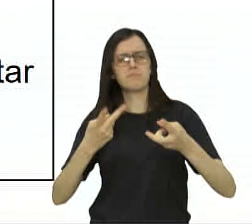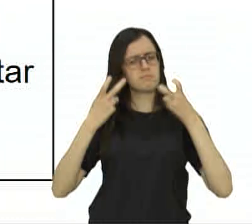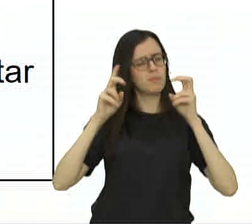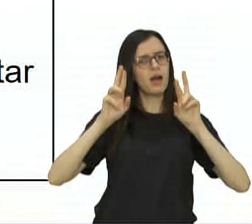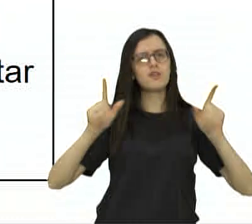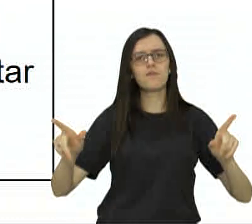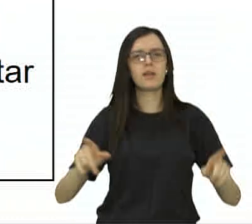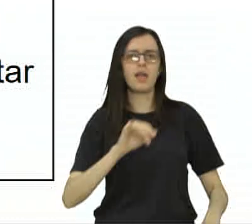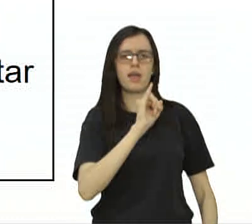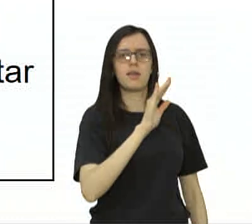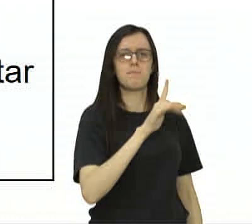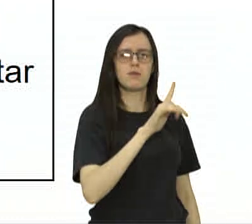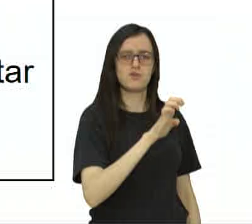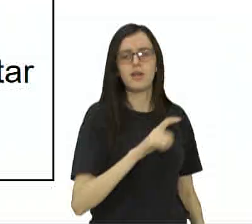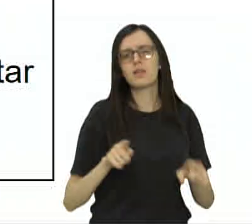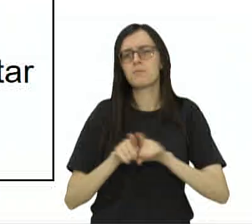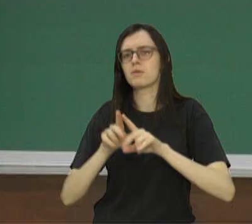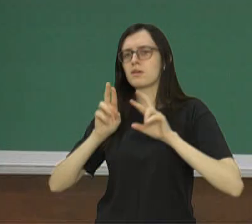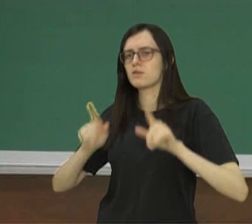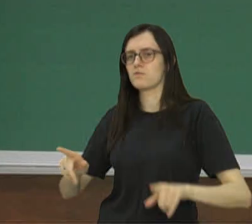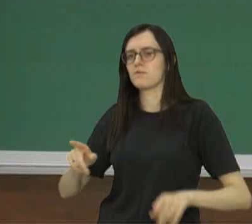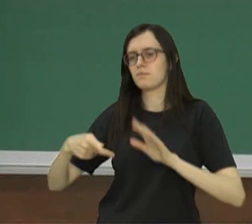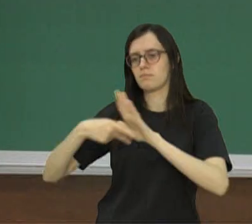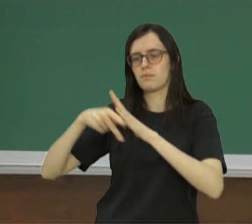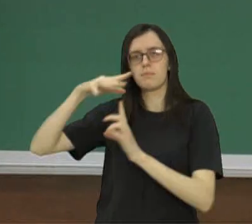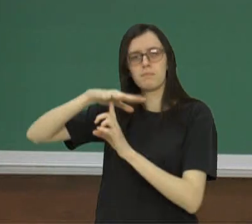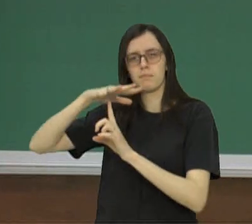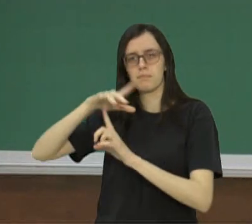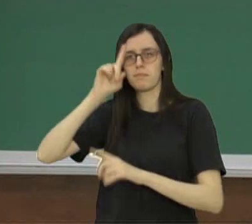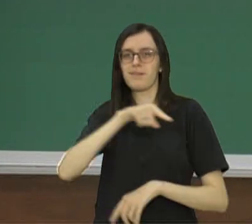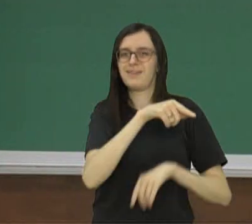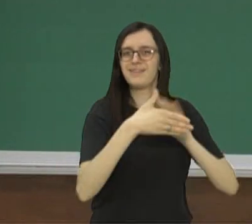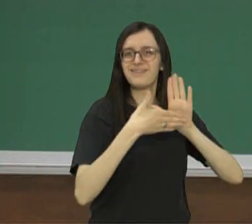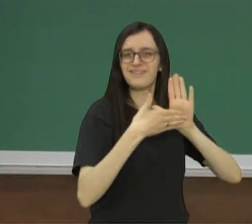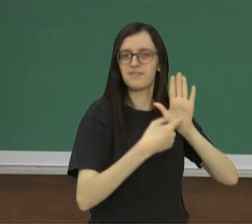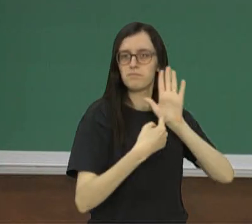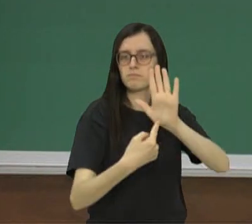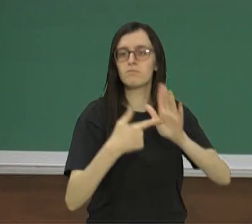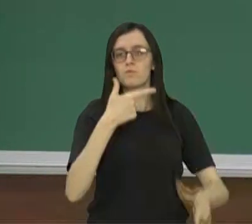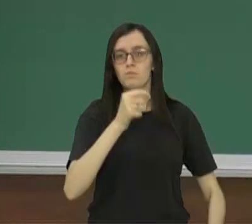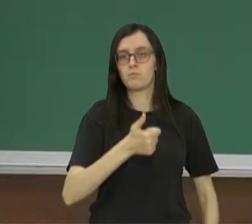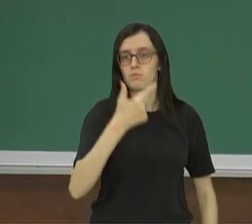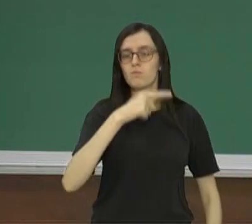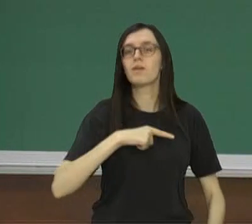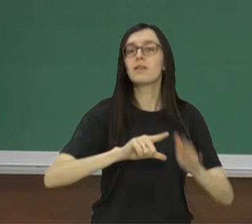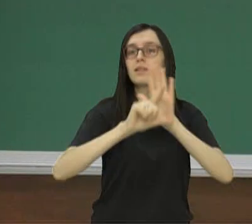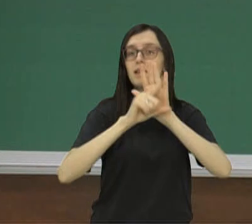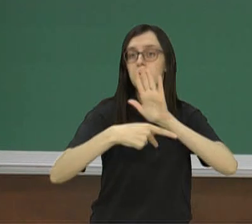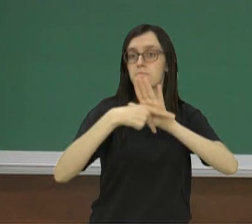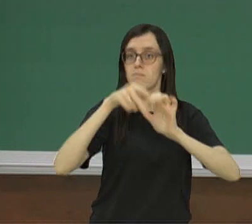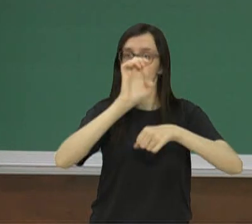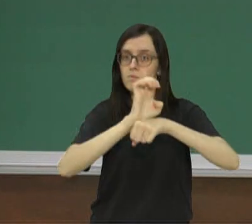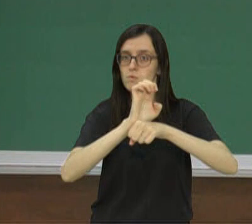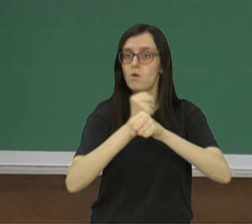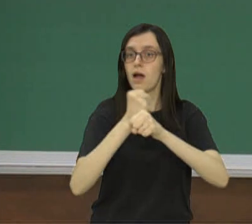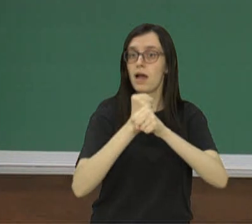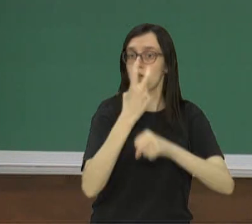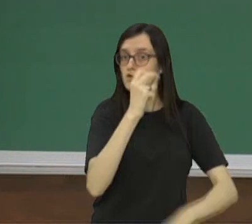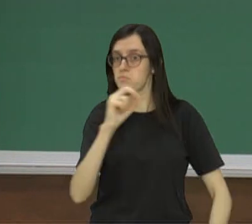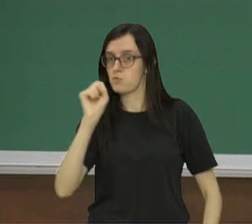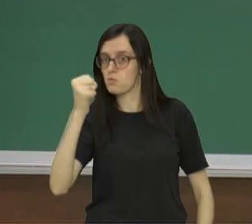pelo IBGE, que foi proposto em 2012. A Lei Estadual 15.825, de